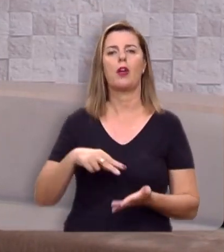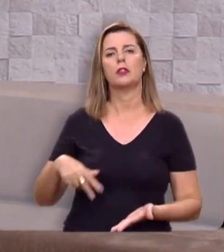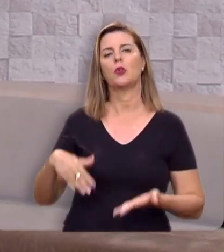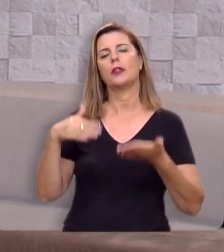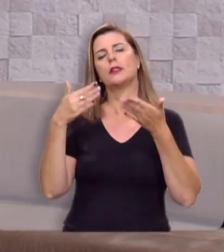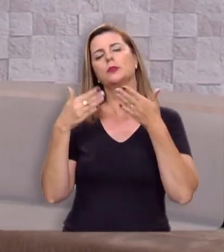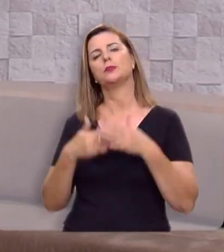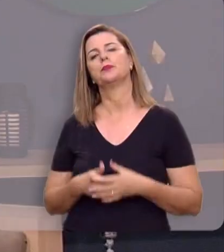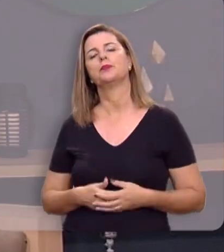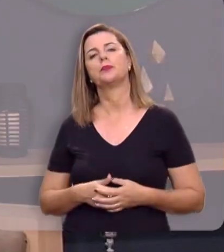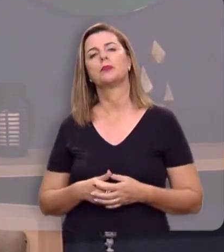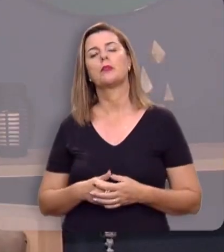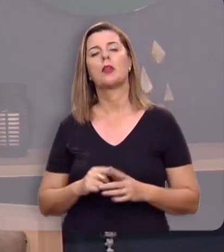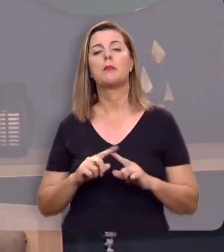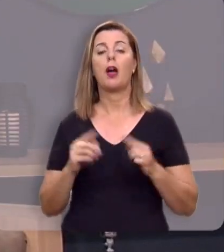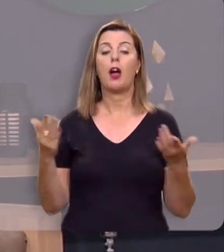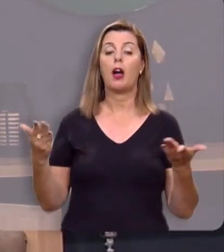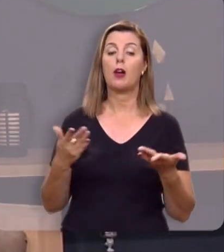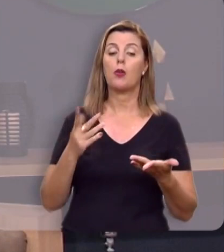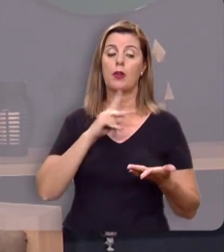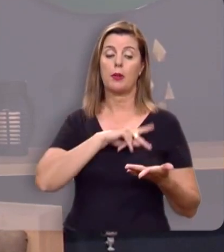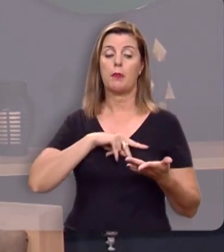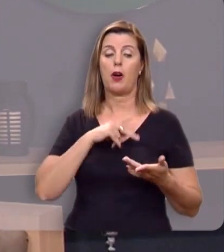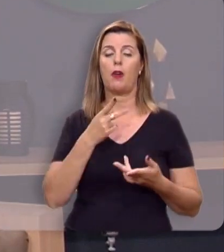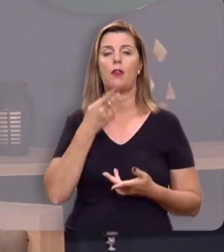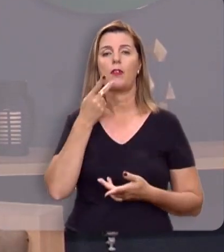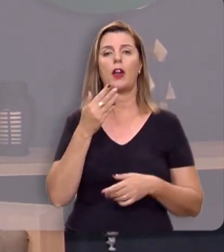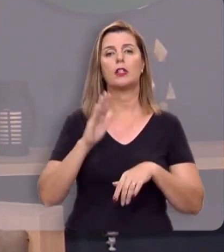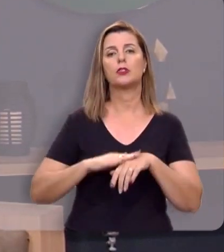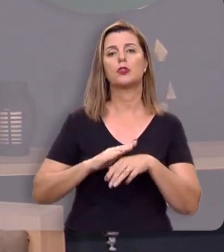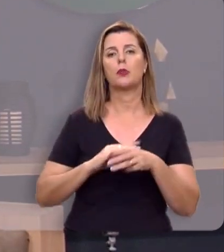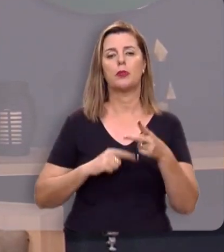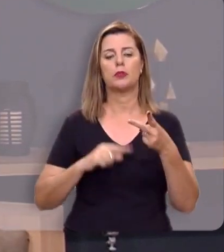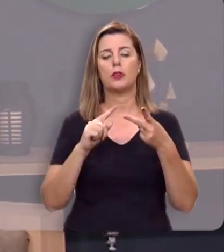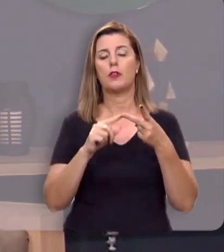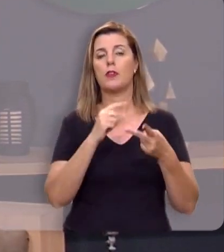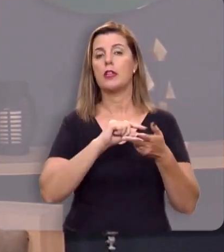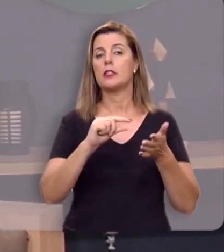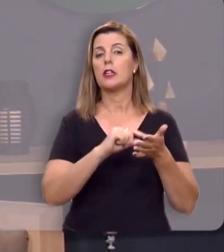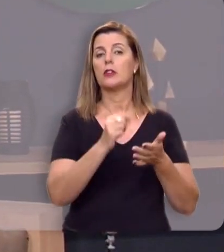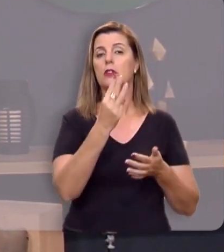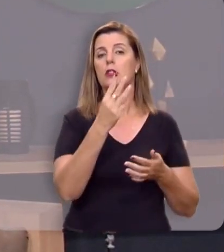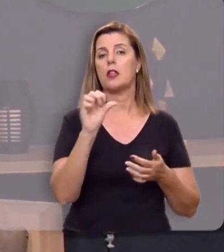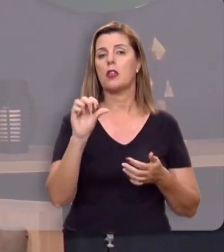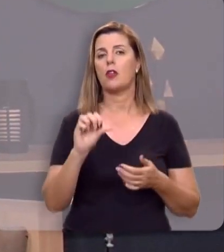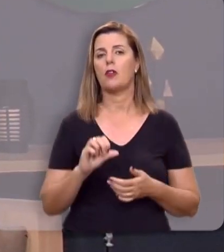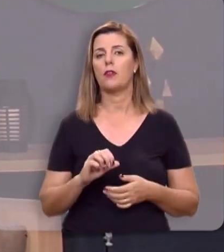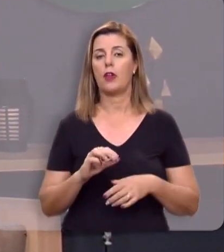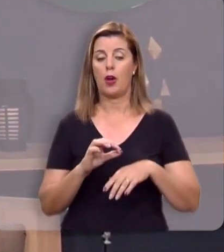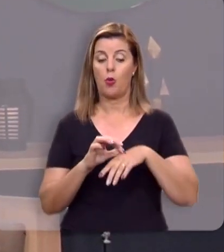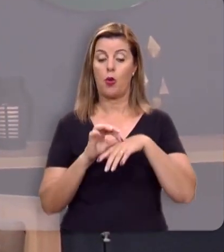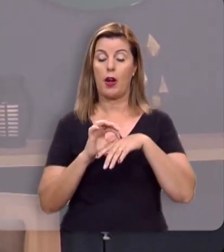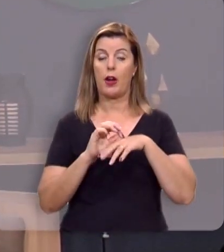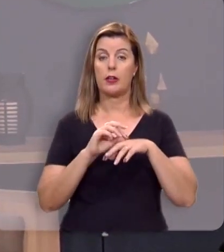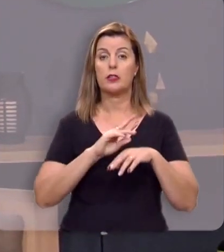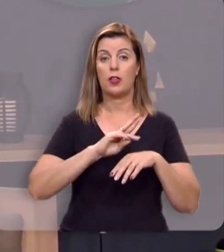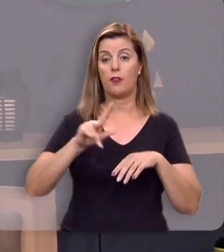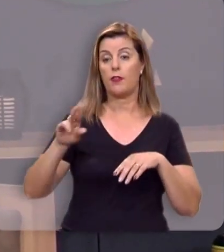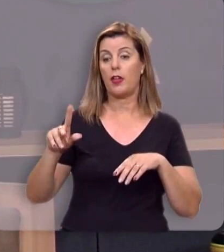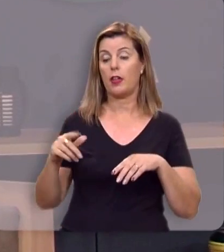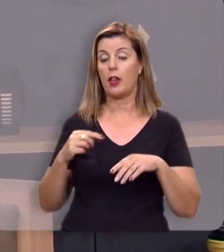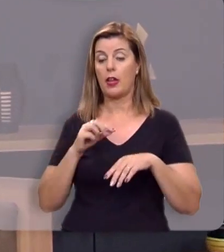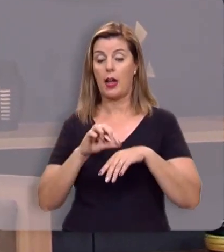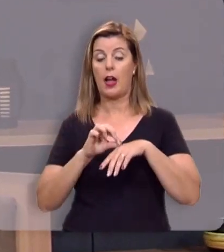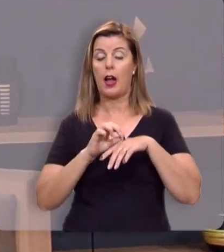ressurreição. Mas agora Paulo vai usar uma outra figura. Olha comigo no verso 39. Nem toda a carne é a mesma, porém uma é a carne